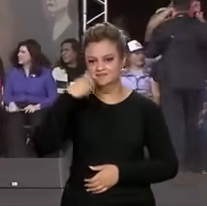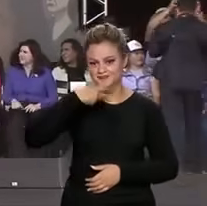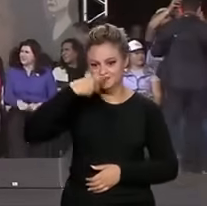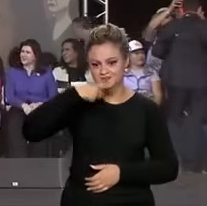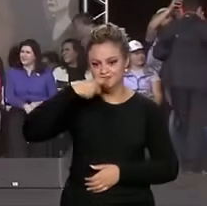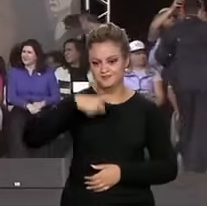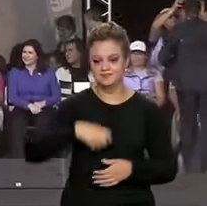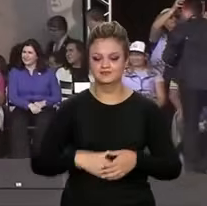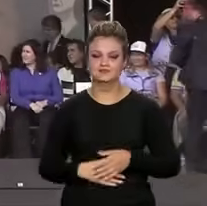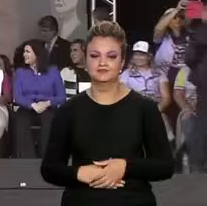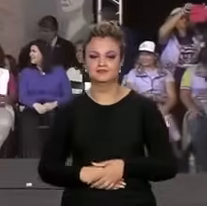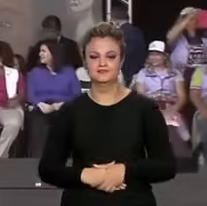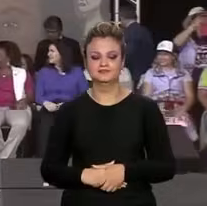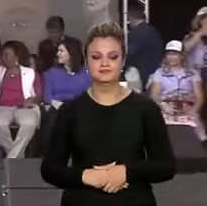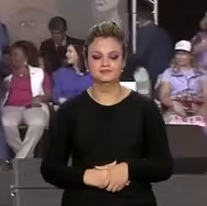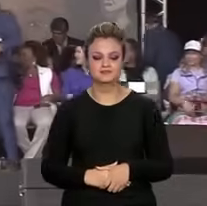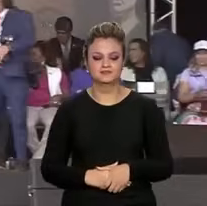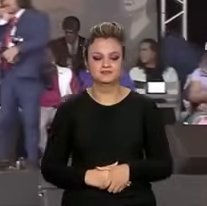Teixeira